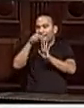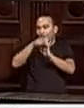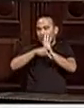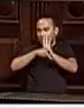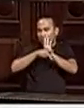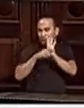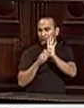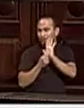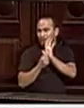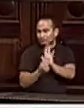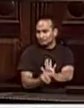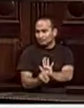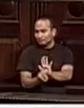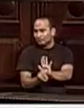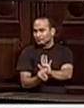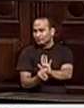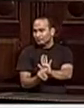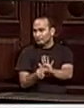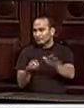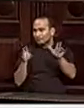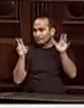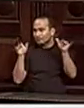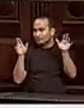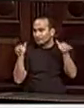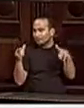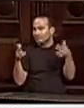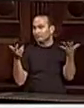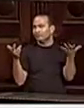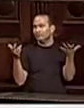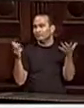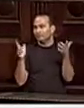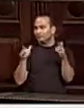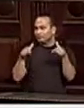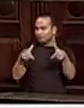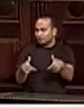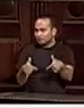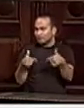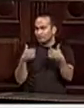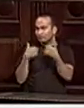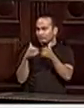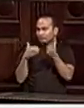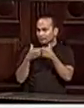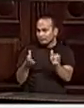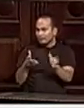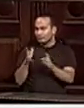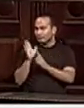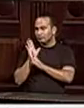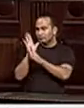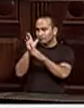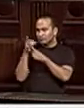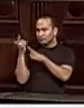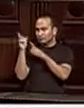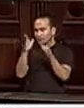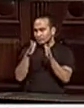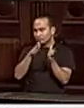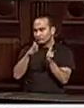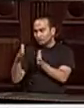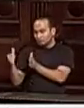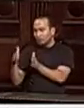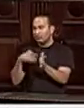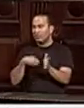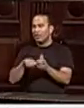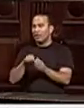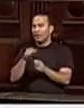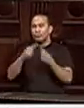apresentados referentes exatamente à política de transporte, procurando dar um novo rumo a esta política